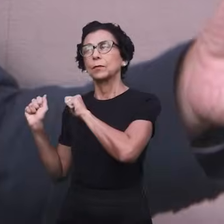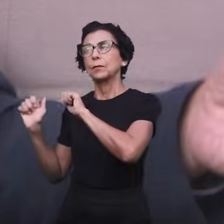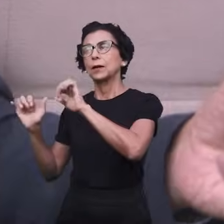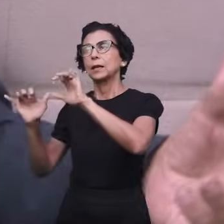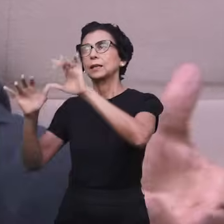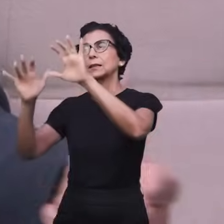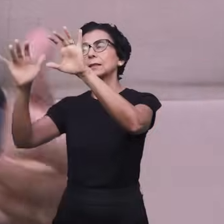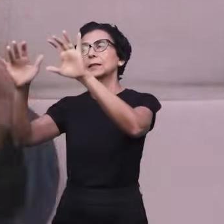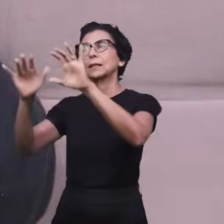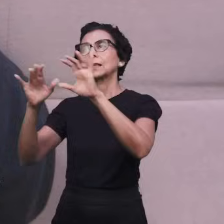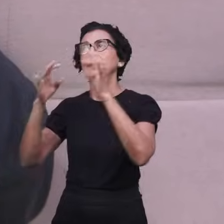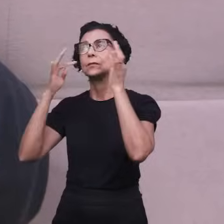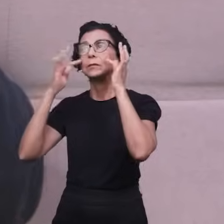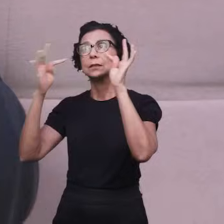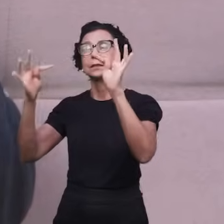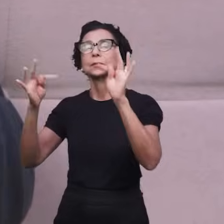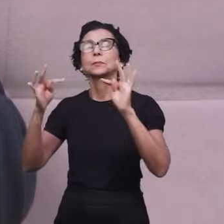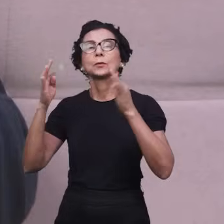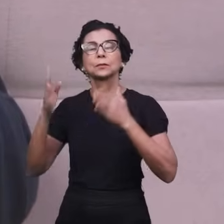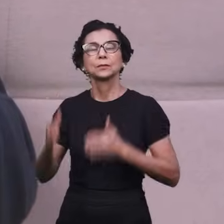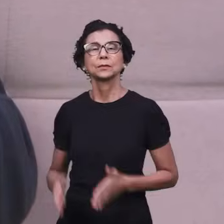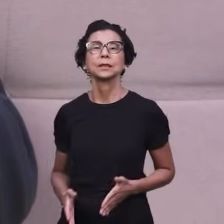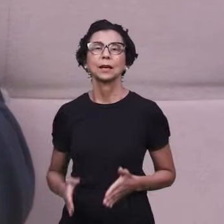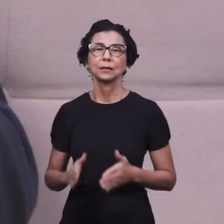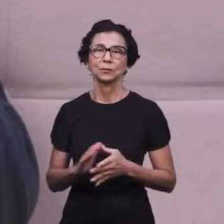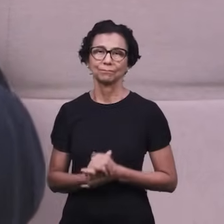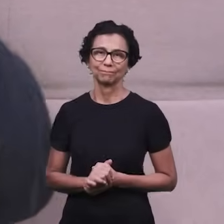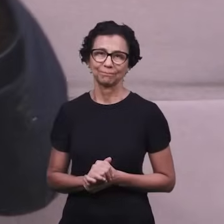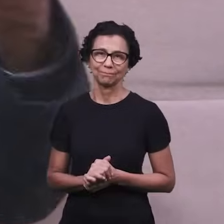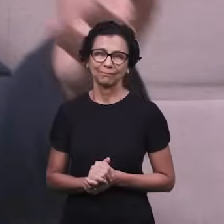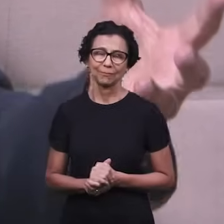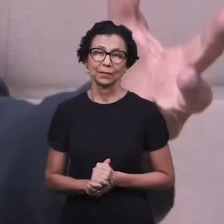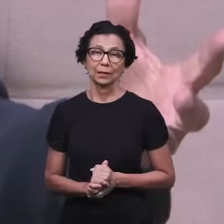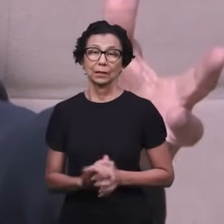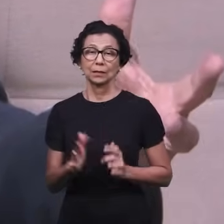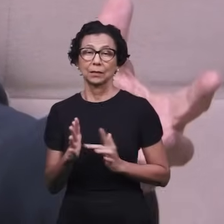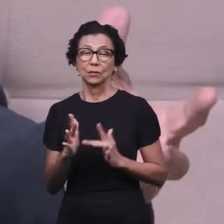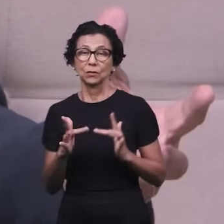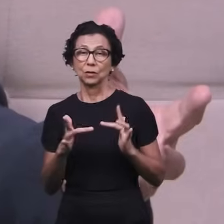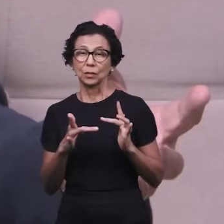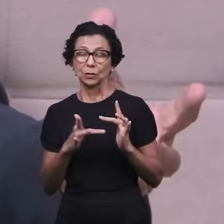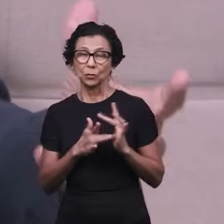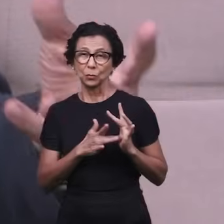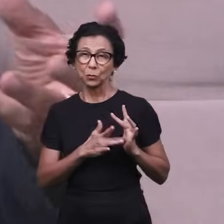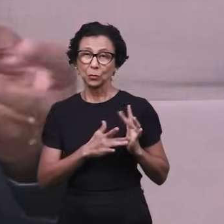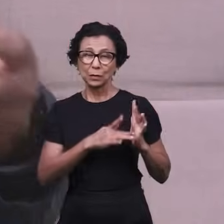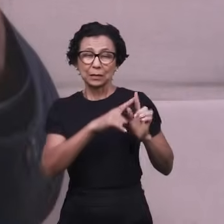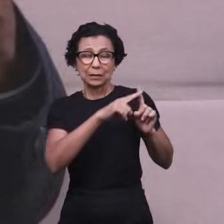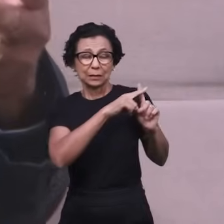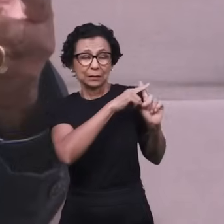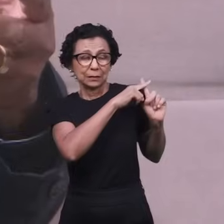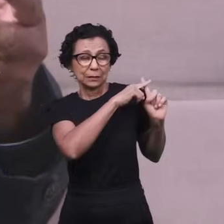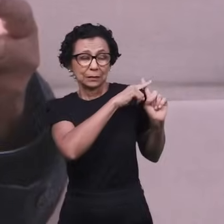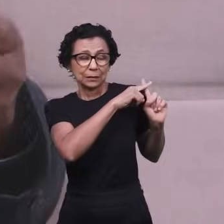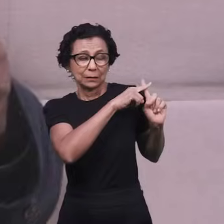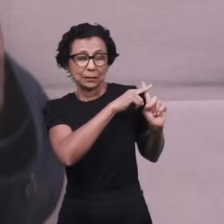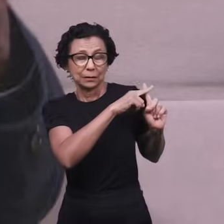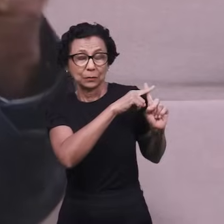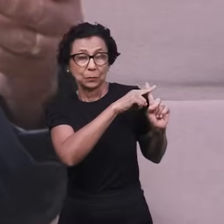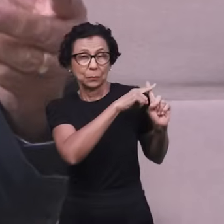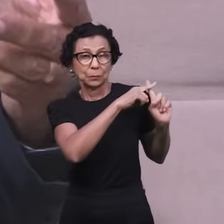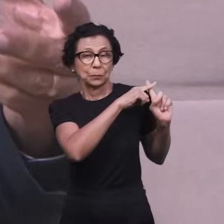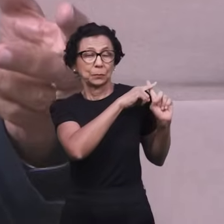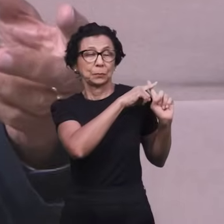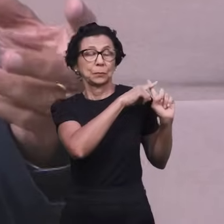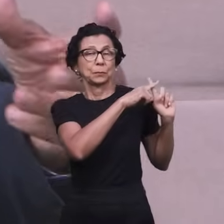do bom cheiro de Cristo, porque o Senhor Jesus, ele foi moído, ele foi pisado no Getsêmani, não é? Na cruz do Calvário,